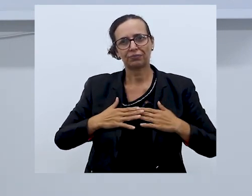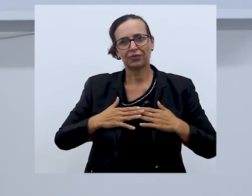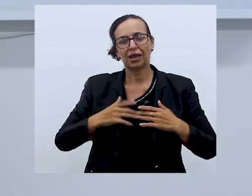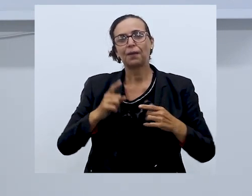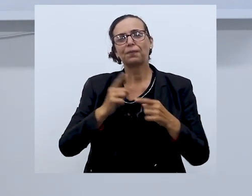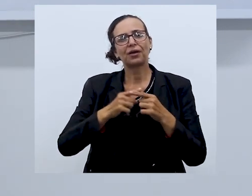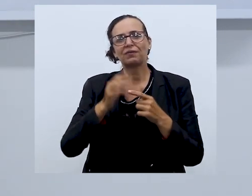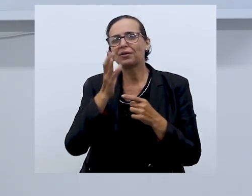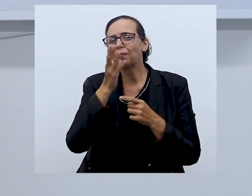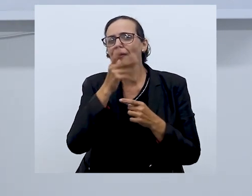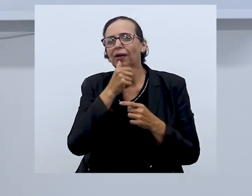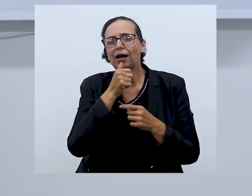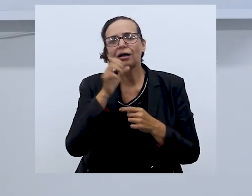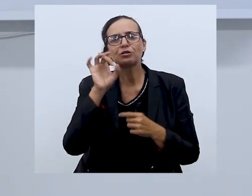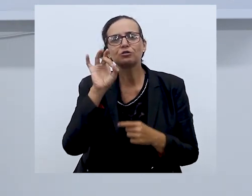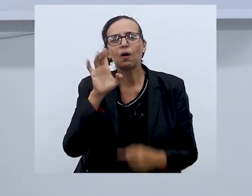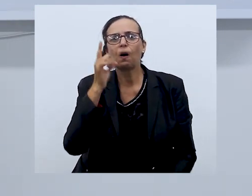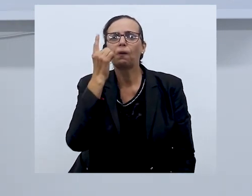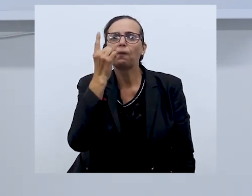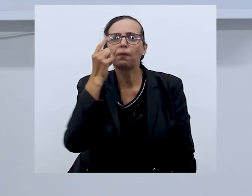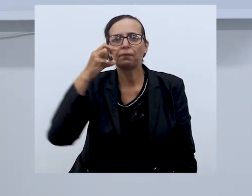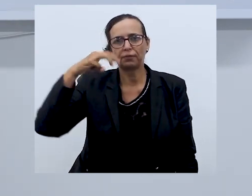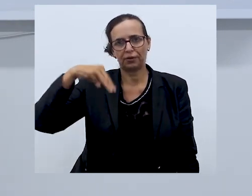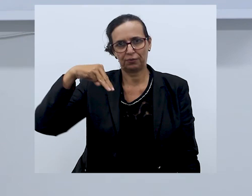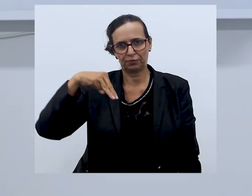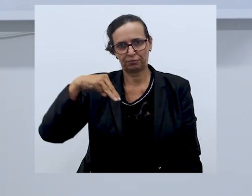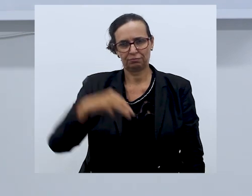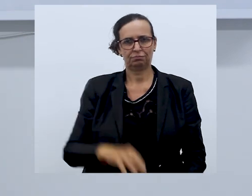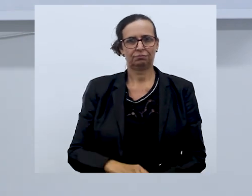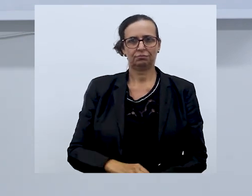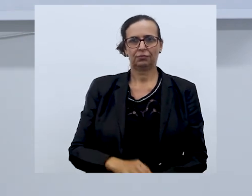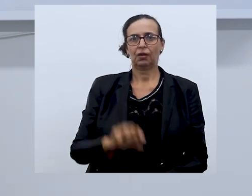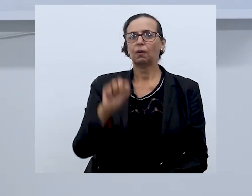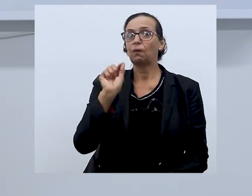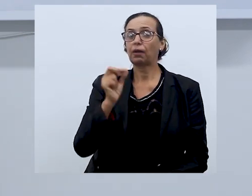1 minuto. O que você não deve fazer quando uma pessoa está em